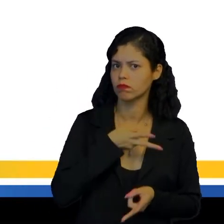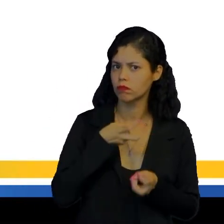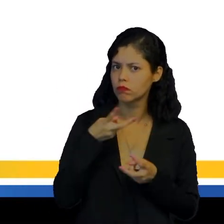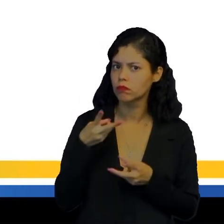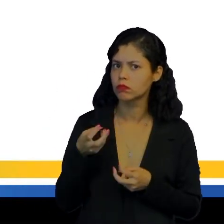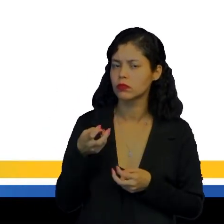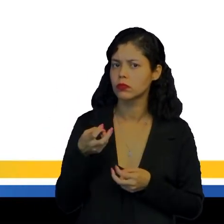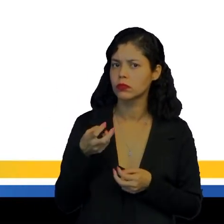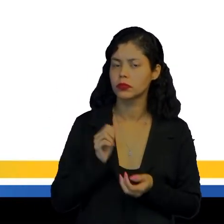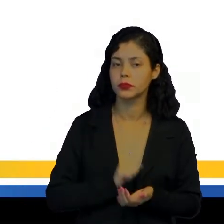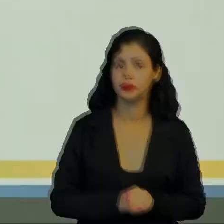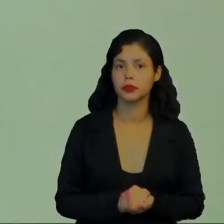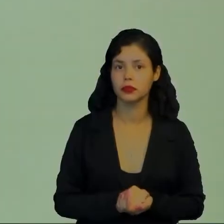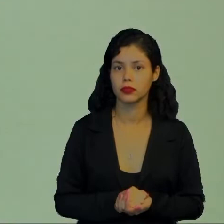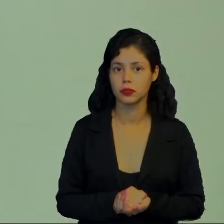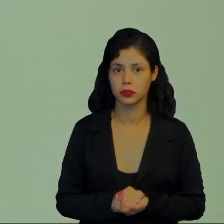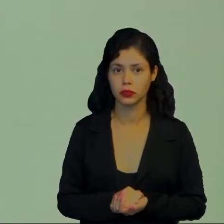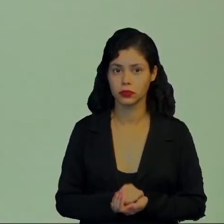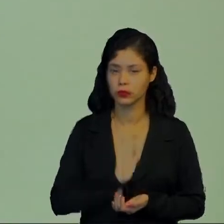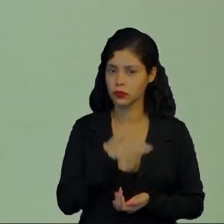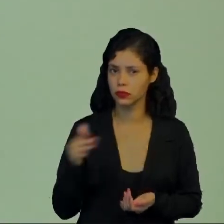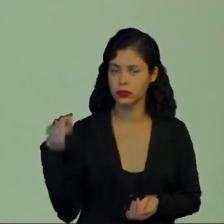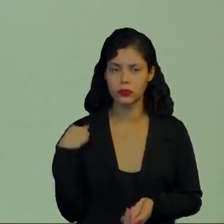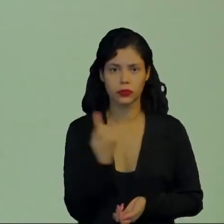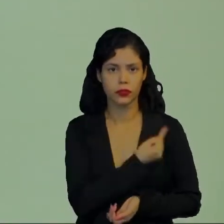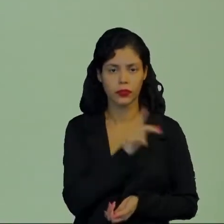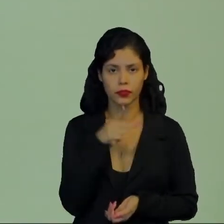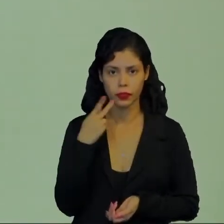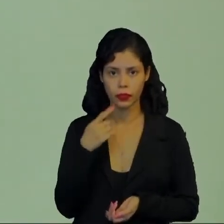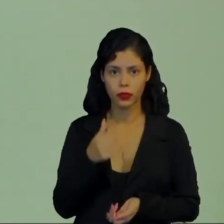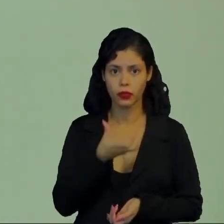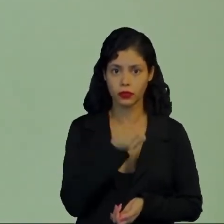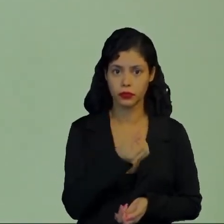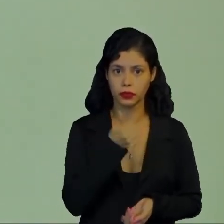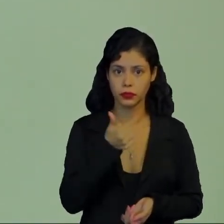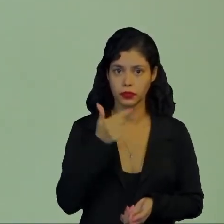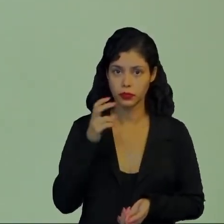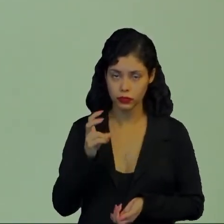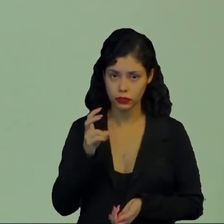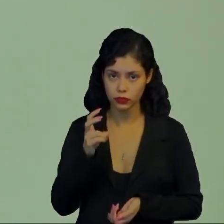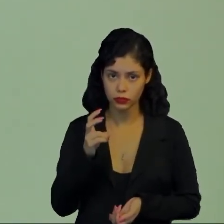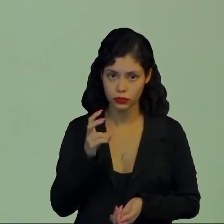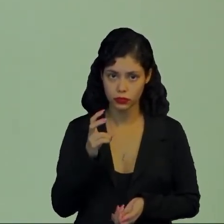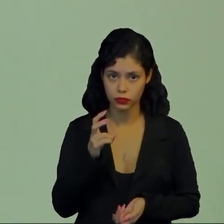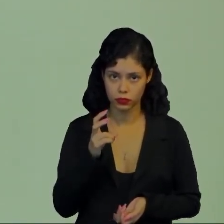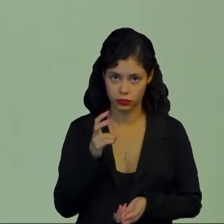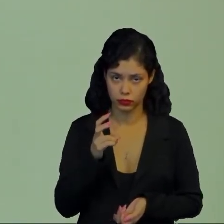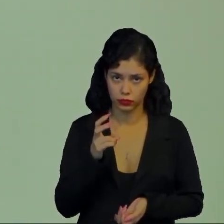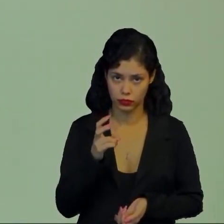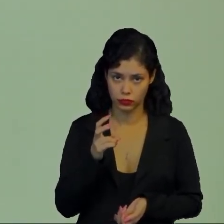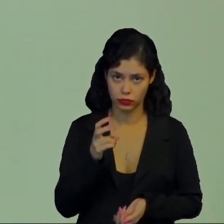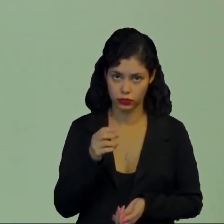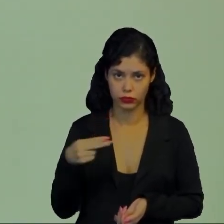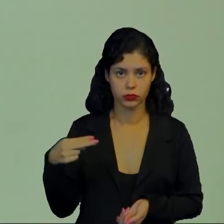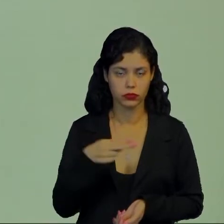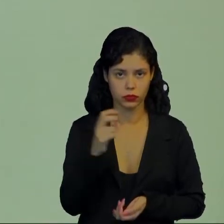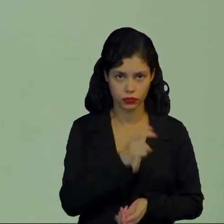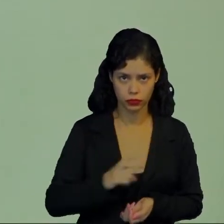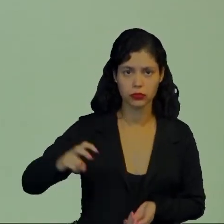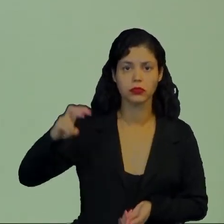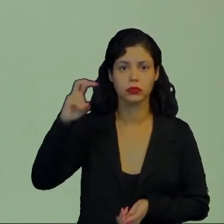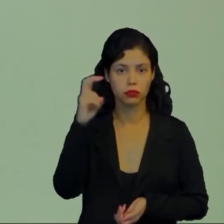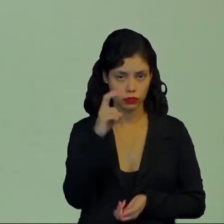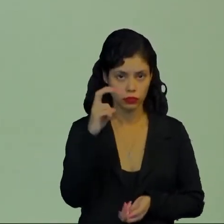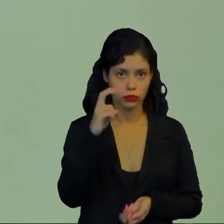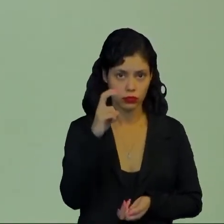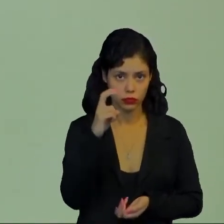vamos observar aí. Quando a gente fala 625 é igual a 5 elevado à quarta,